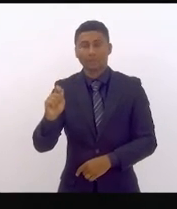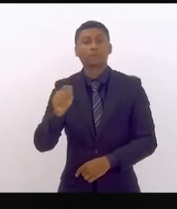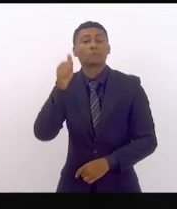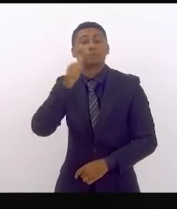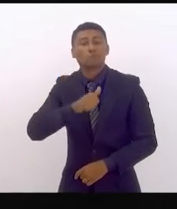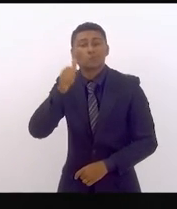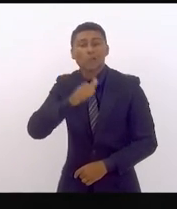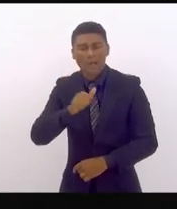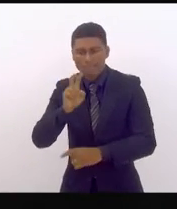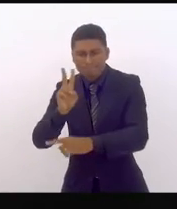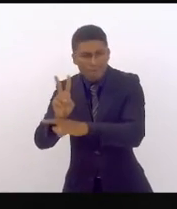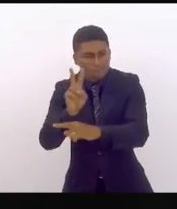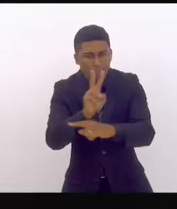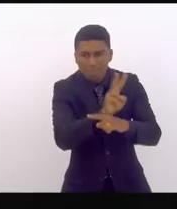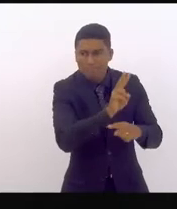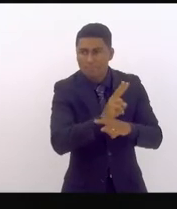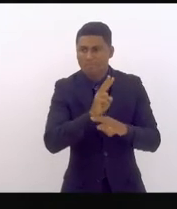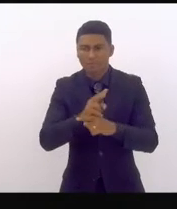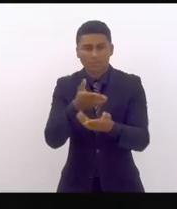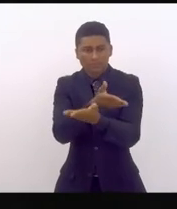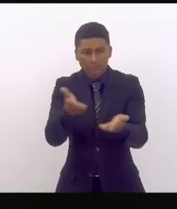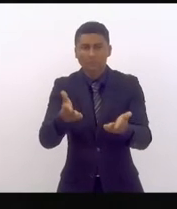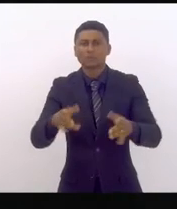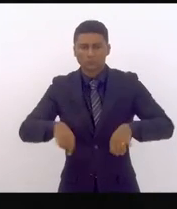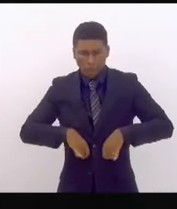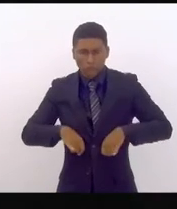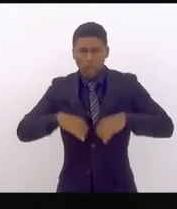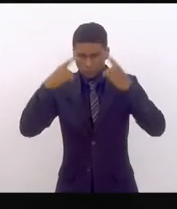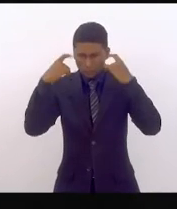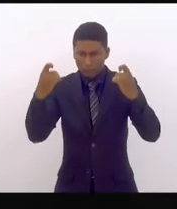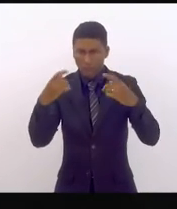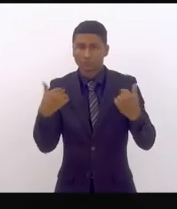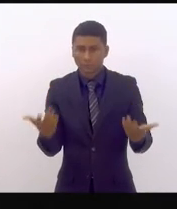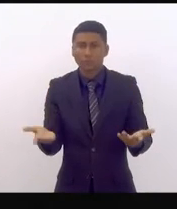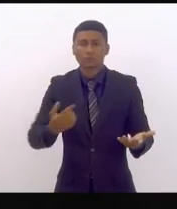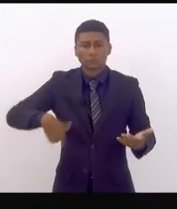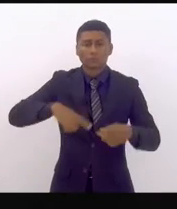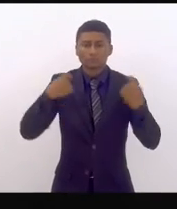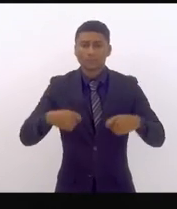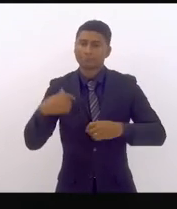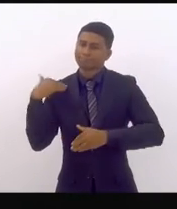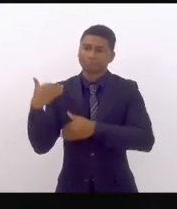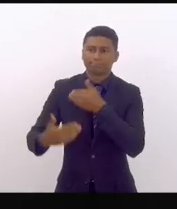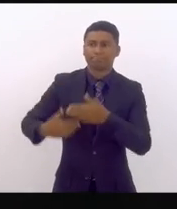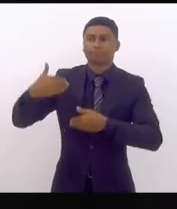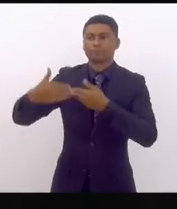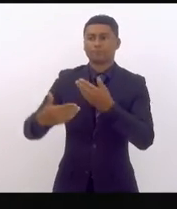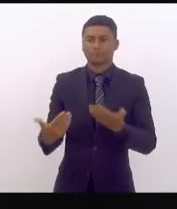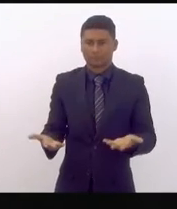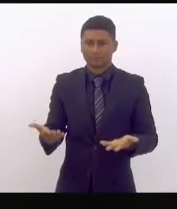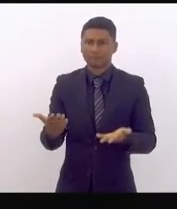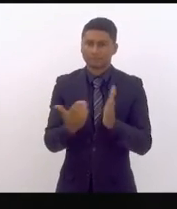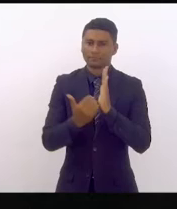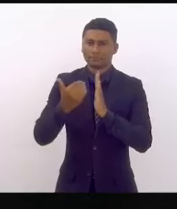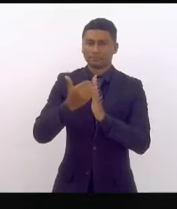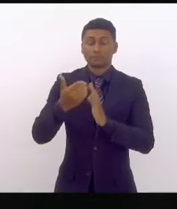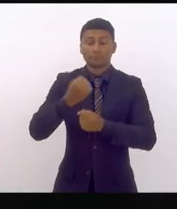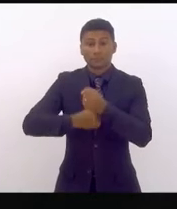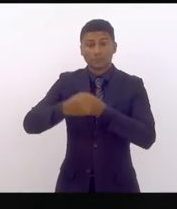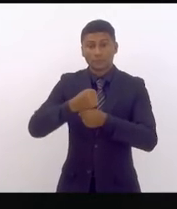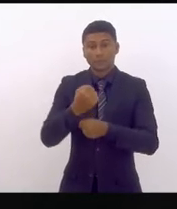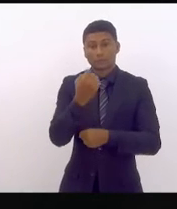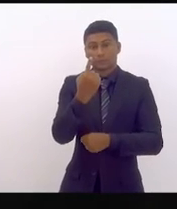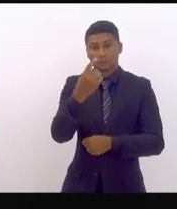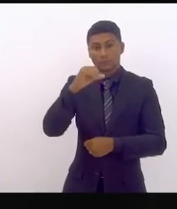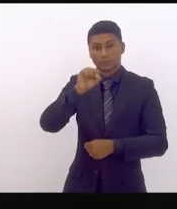e assim tem muito que avançar ainda não tem nada bom o batalhão em 1986 São João